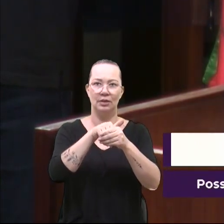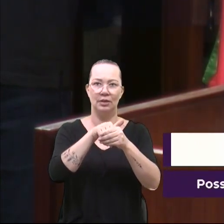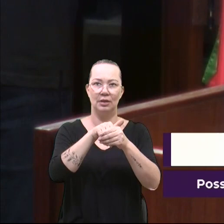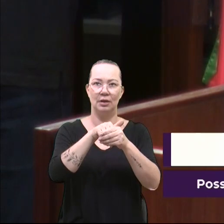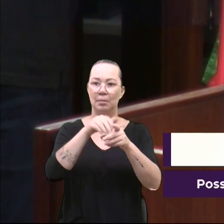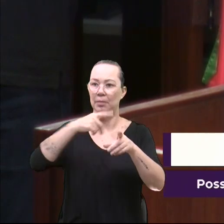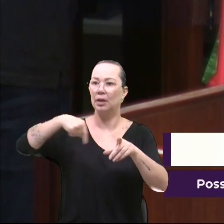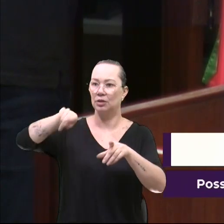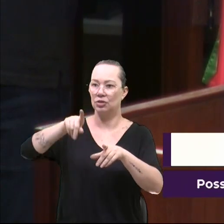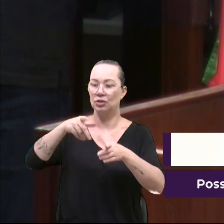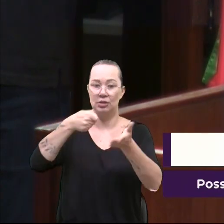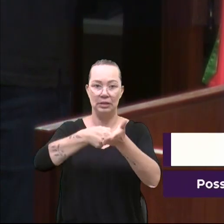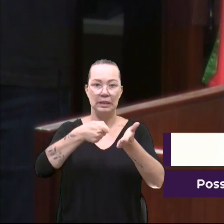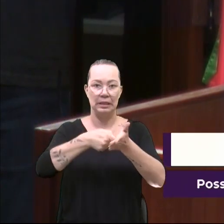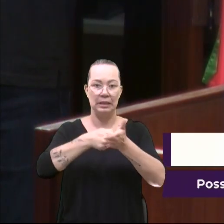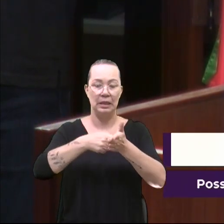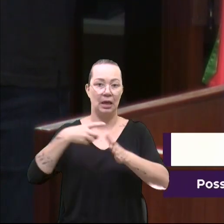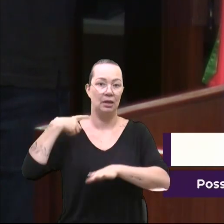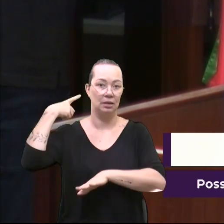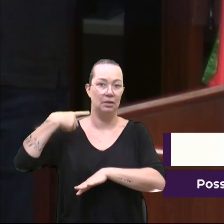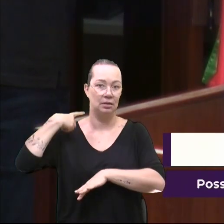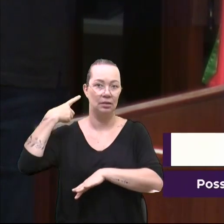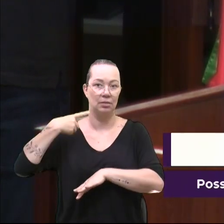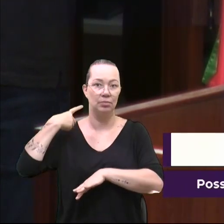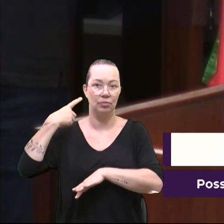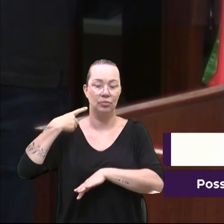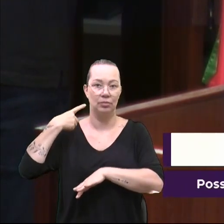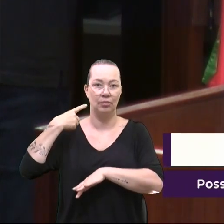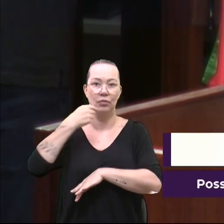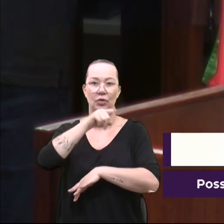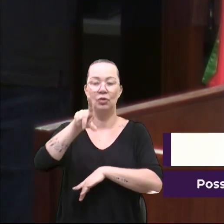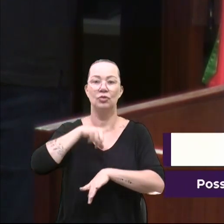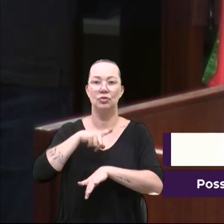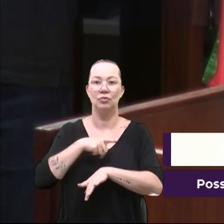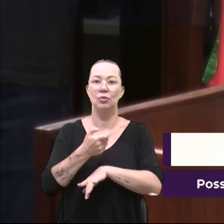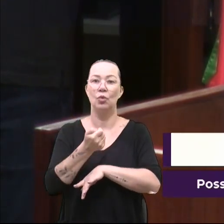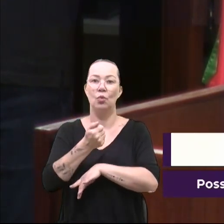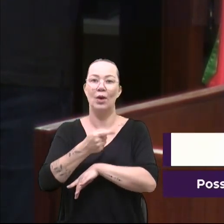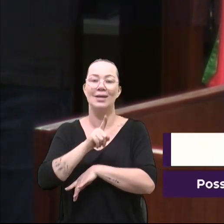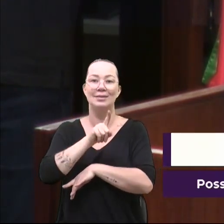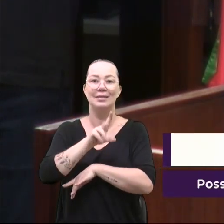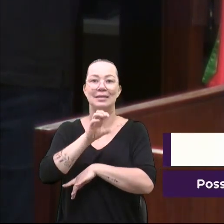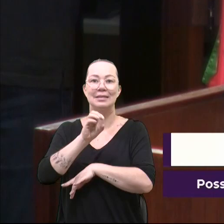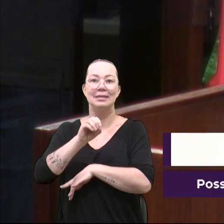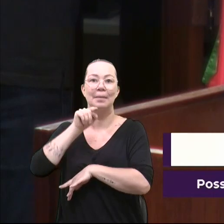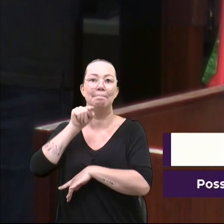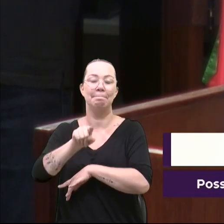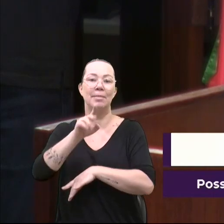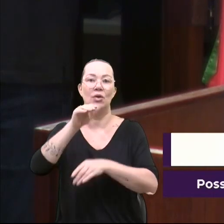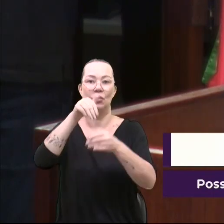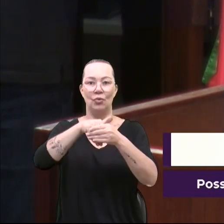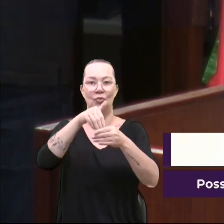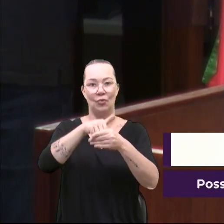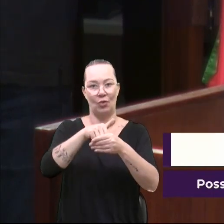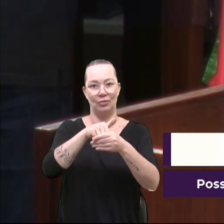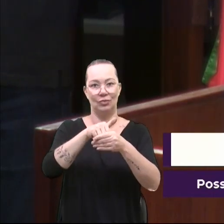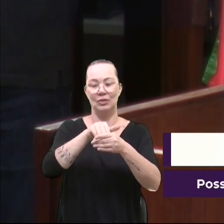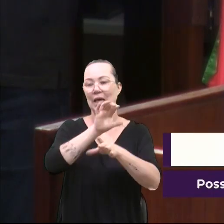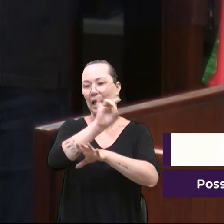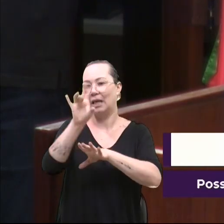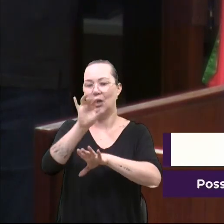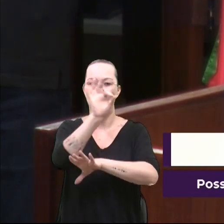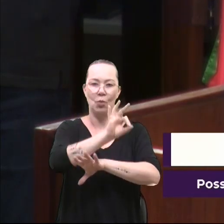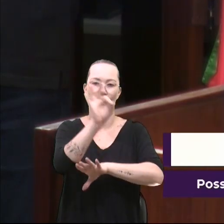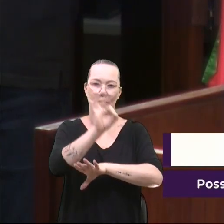concorrêssemos a deputados e nós tivemos perto de 100 mil votos, os 4, nas suas proporções,